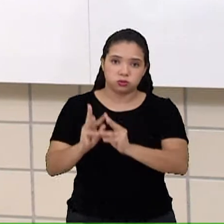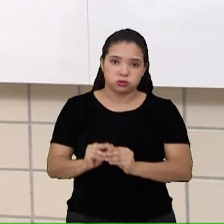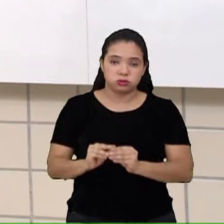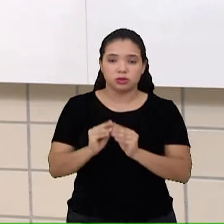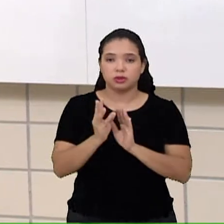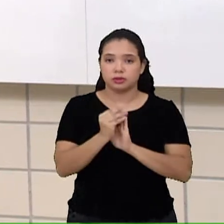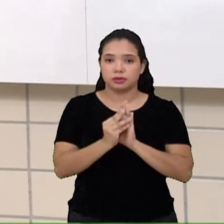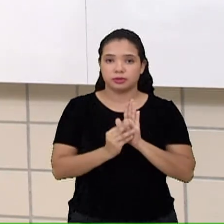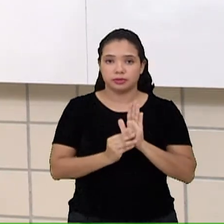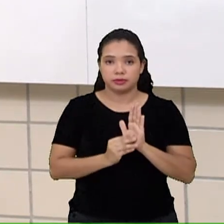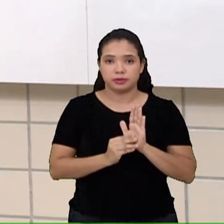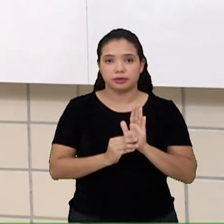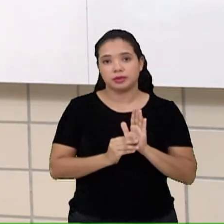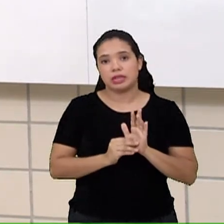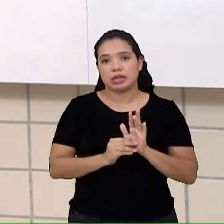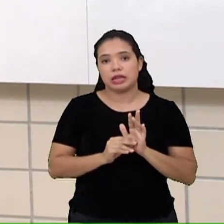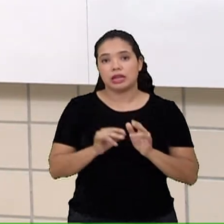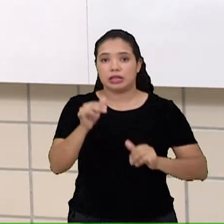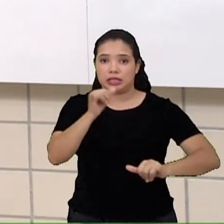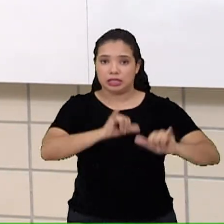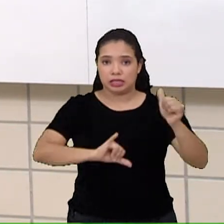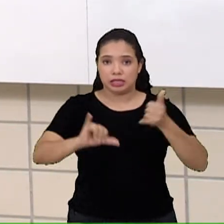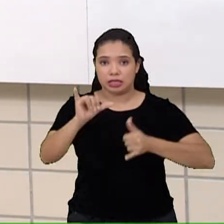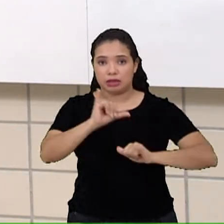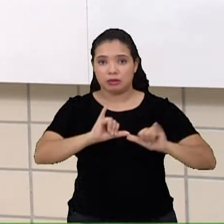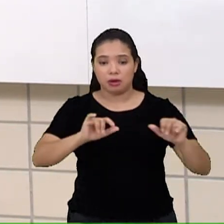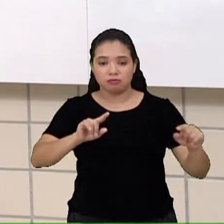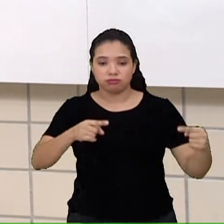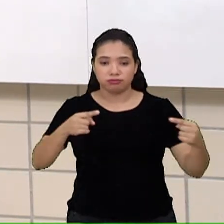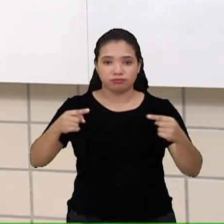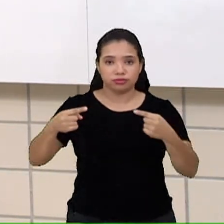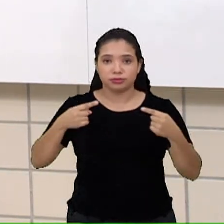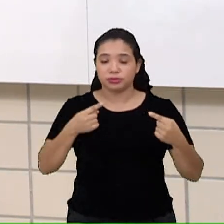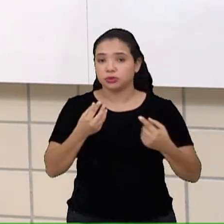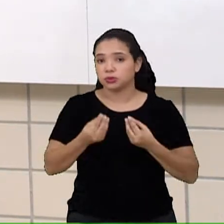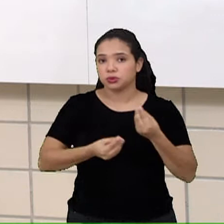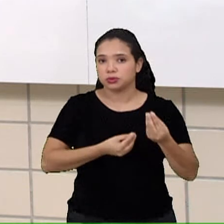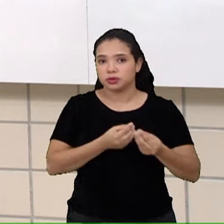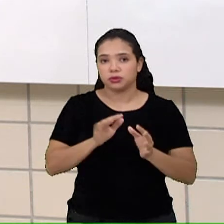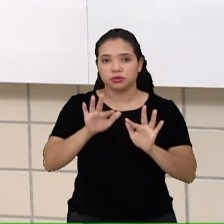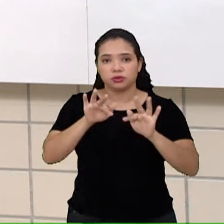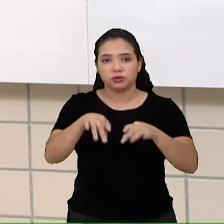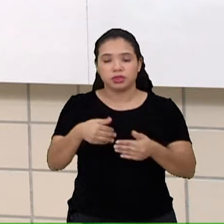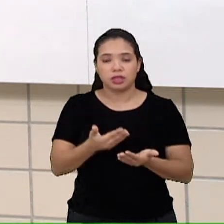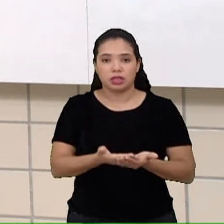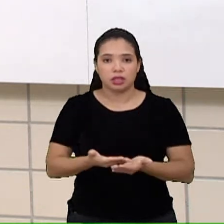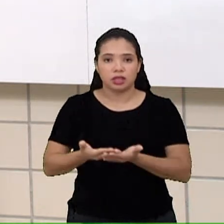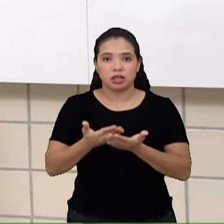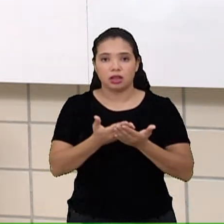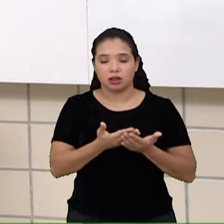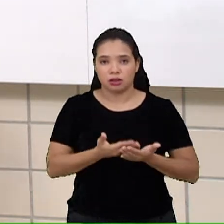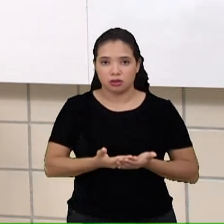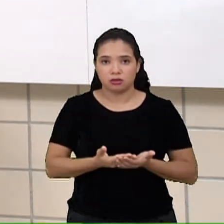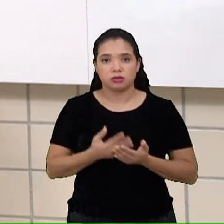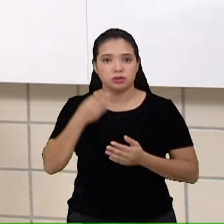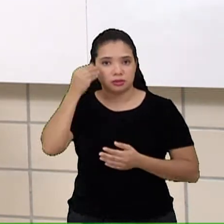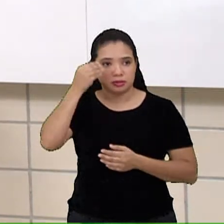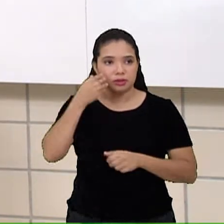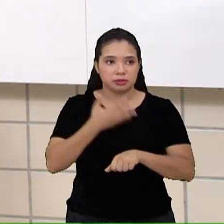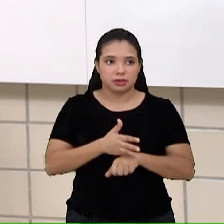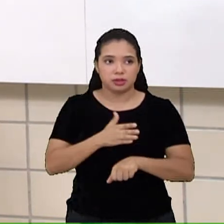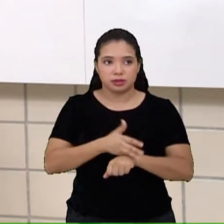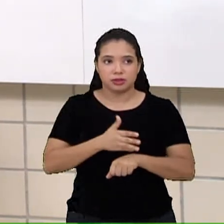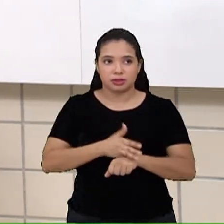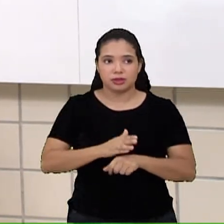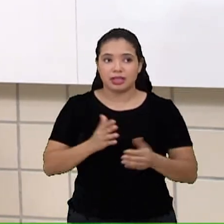sobre reações químicas, substâncias químicas. E no finalzinho da nossa aula, nós vamos fazer um experimento. Esse experimento que